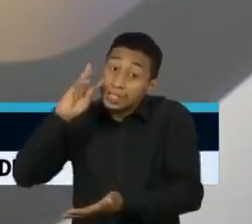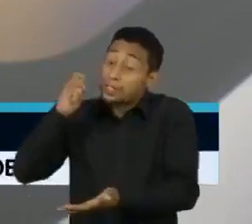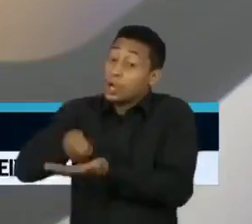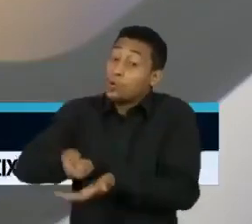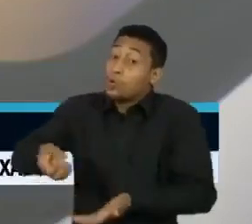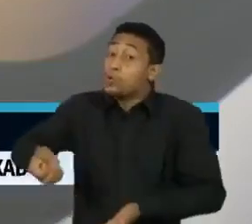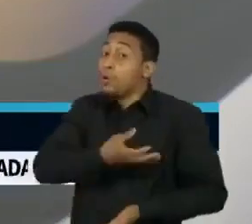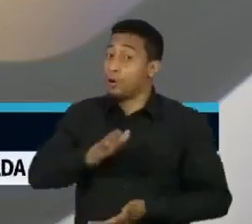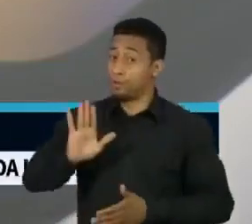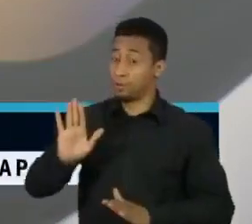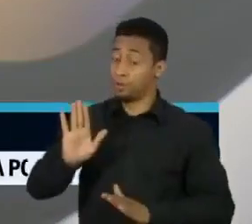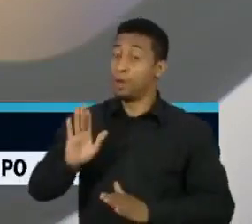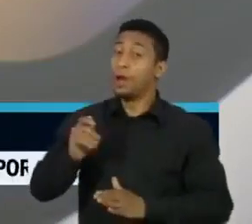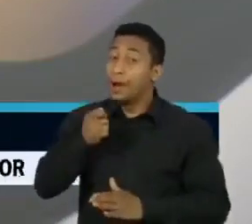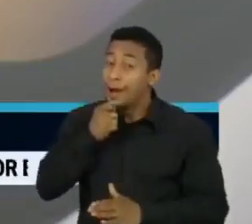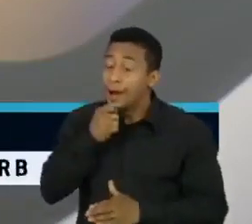acompanhar para ver o que vai acontecer mais interessa muito aqui